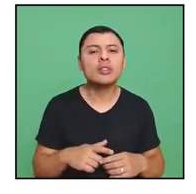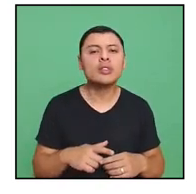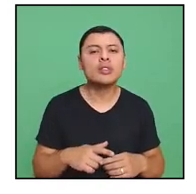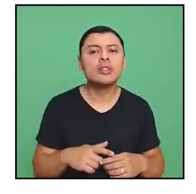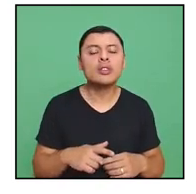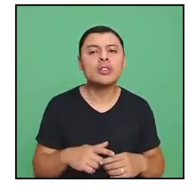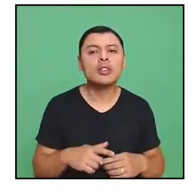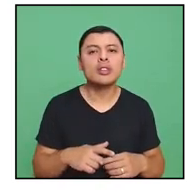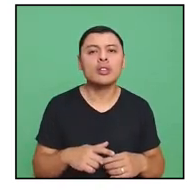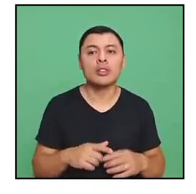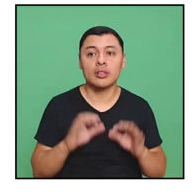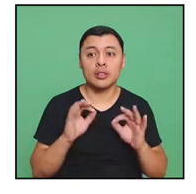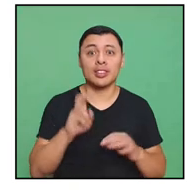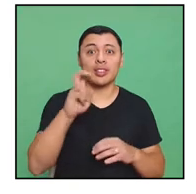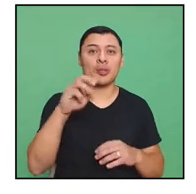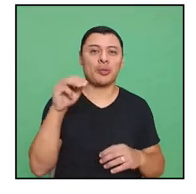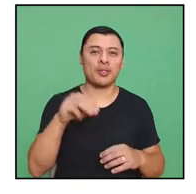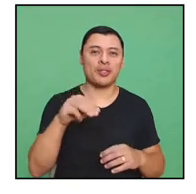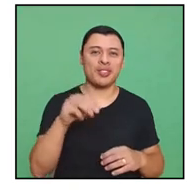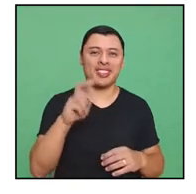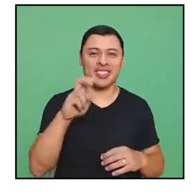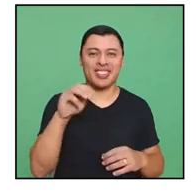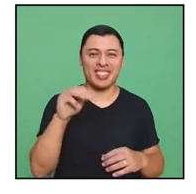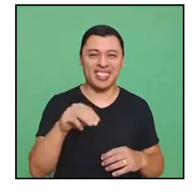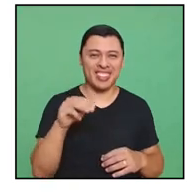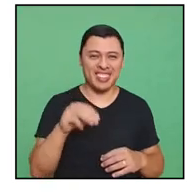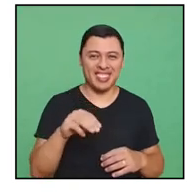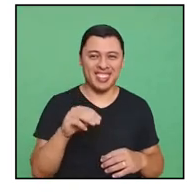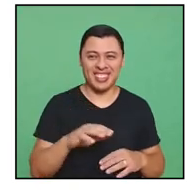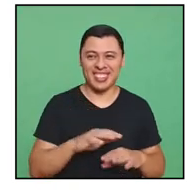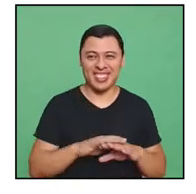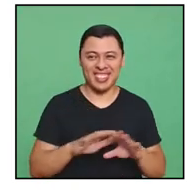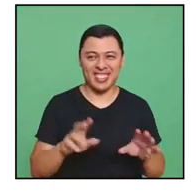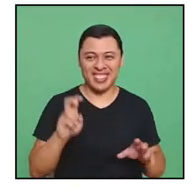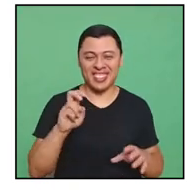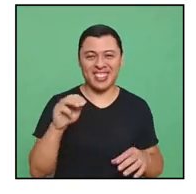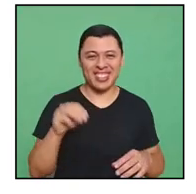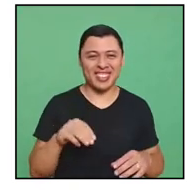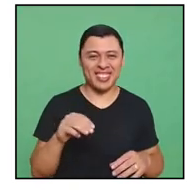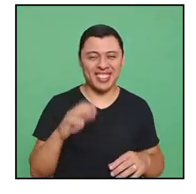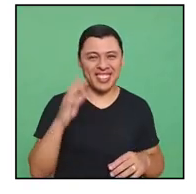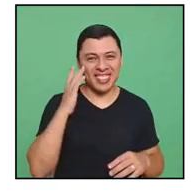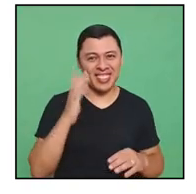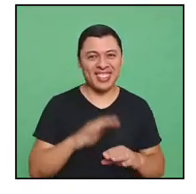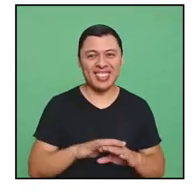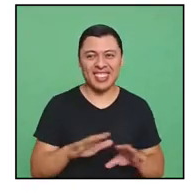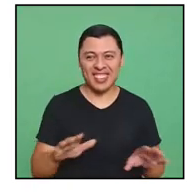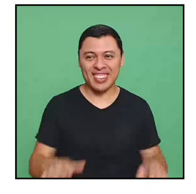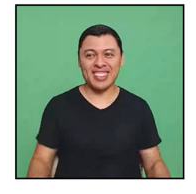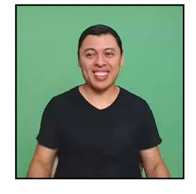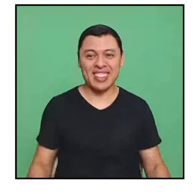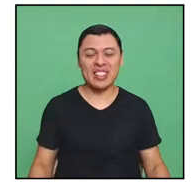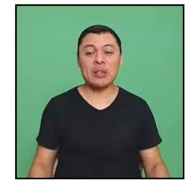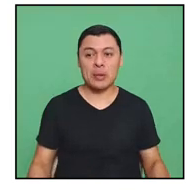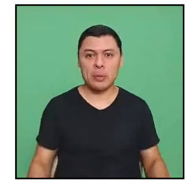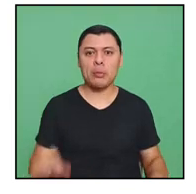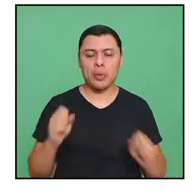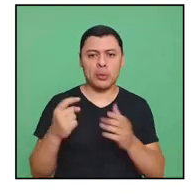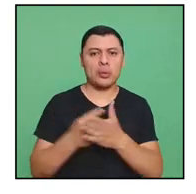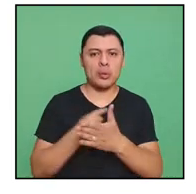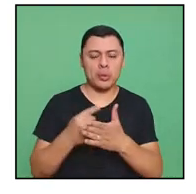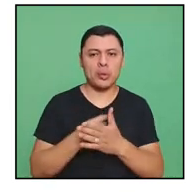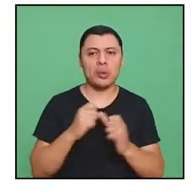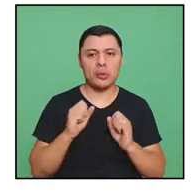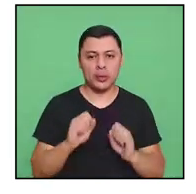5 para Oficialmente 6. 5 minutos. É, mas a gente vai ficar um pouquinho mais, eu Legal. acho. Vamos para as perguntas, então.